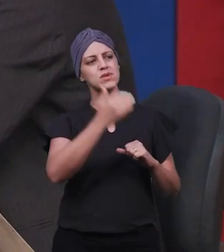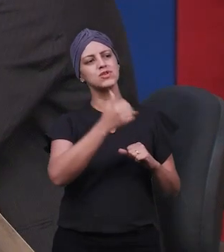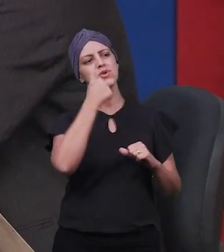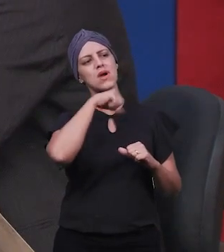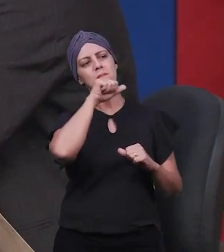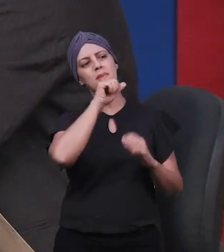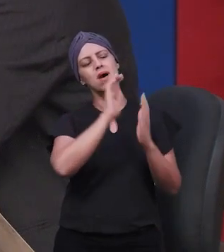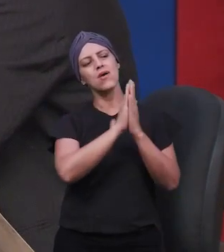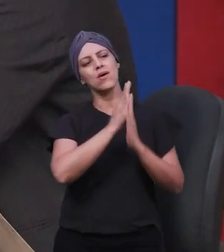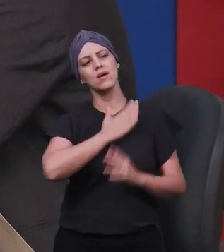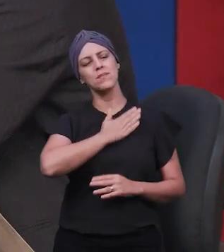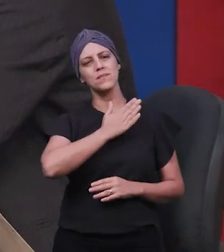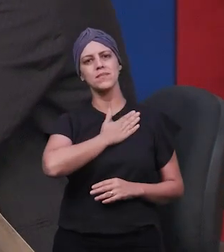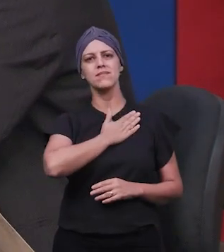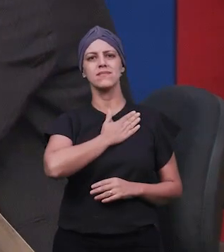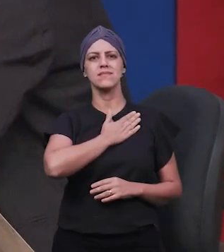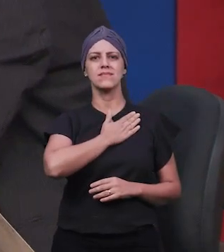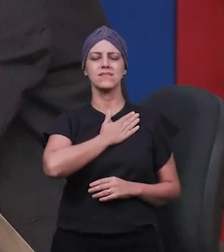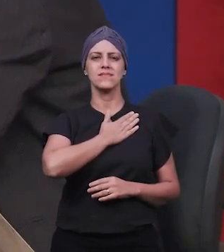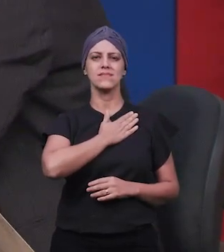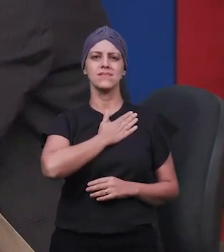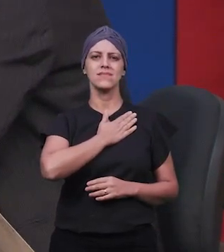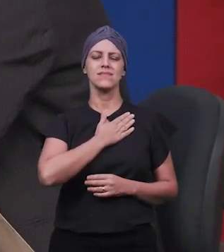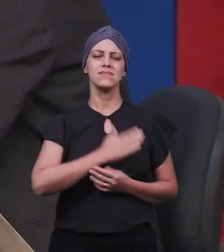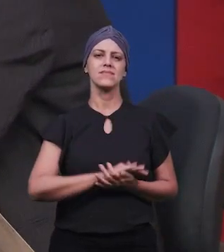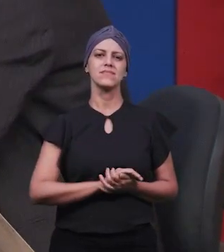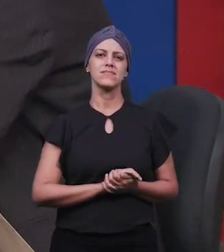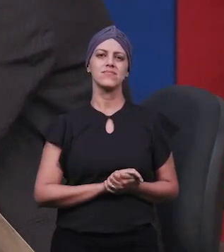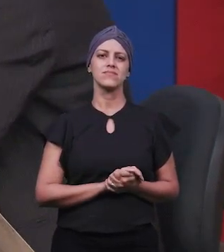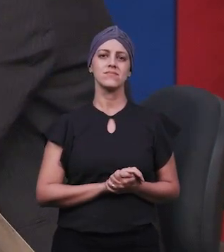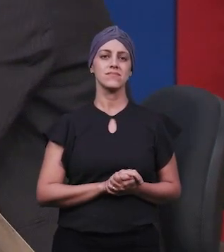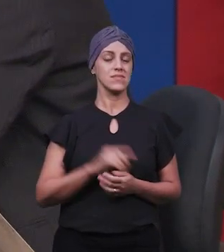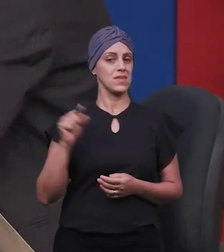minha mãe, pedido para alguém orar por mim. E